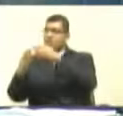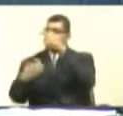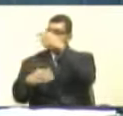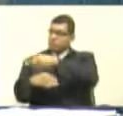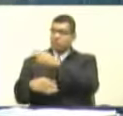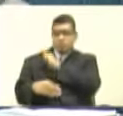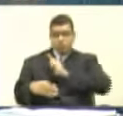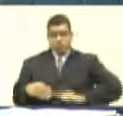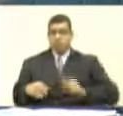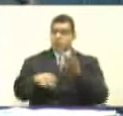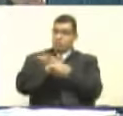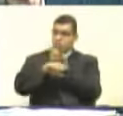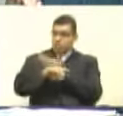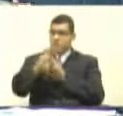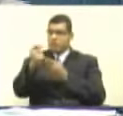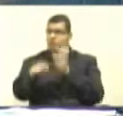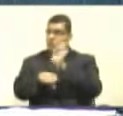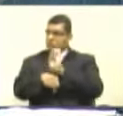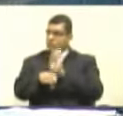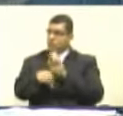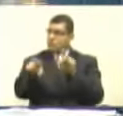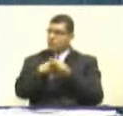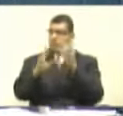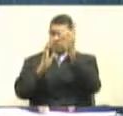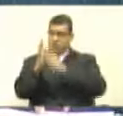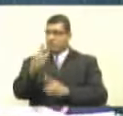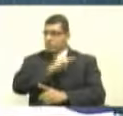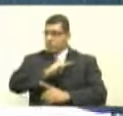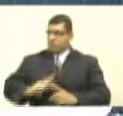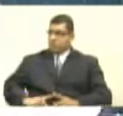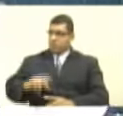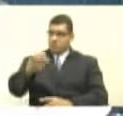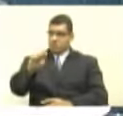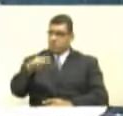como Procurador-Geral do Estado e o diretor-presidente da Amazonprev. Muito obrigado, senhor presidente.